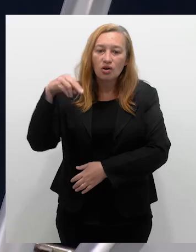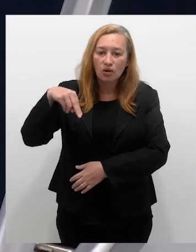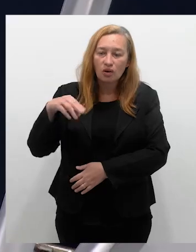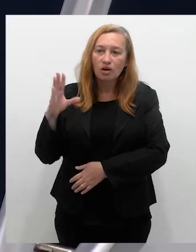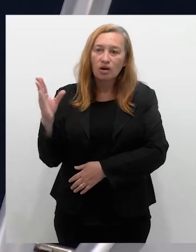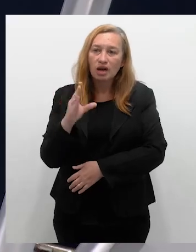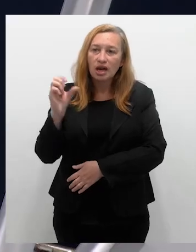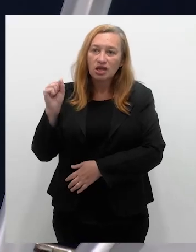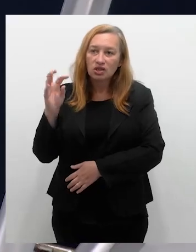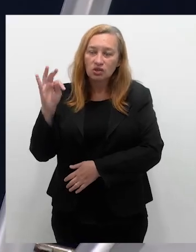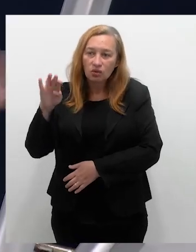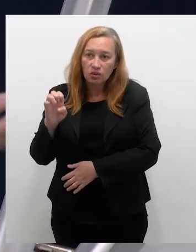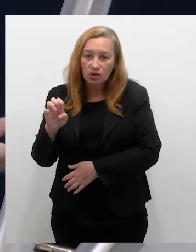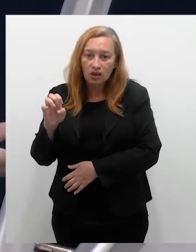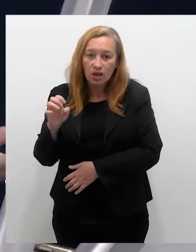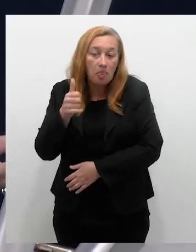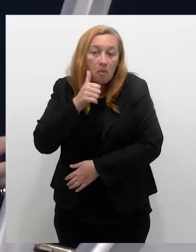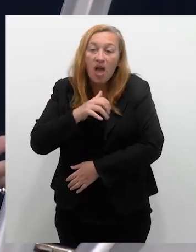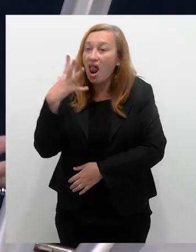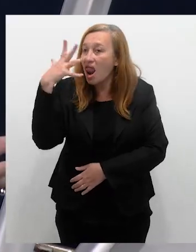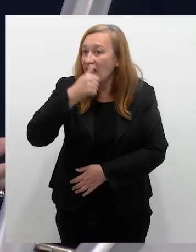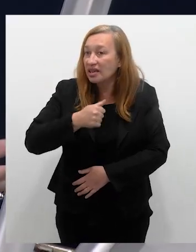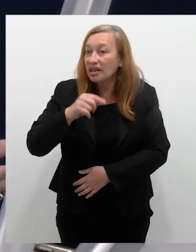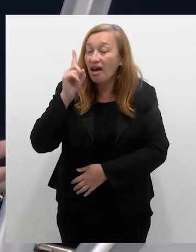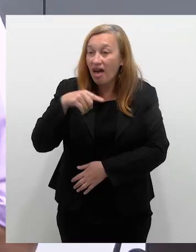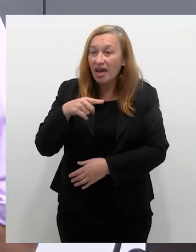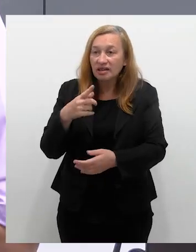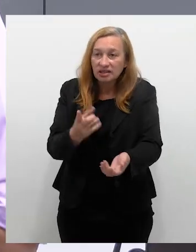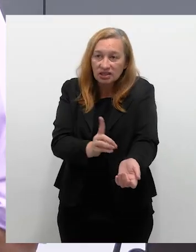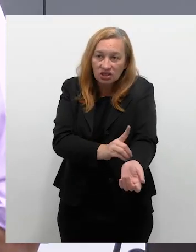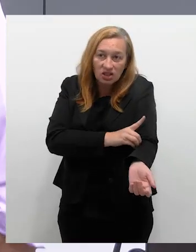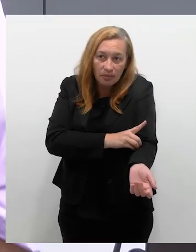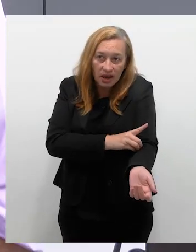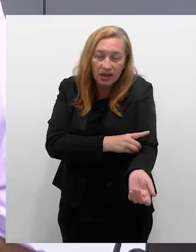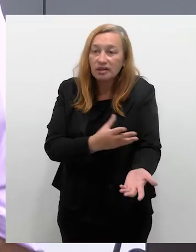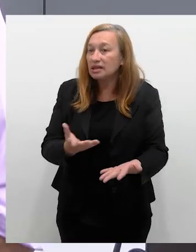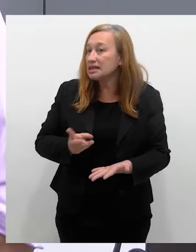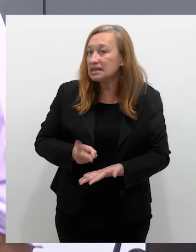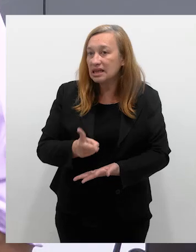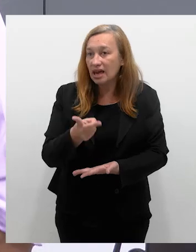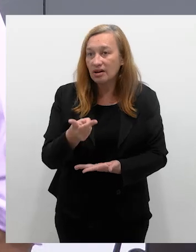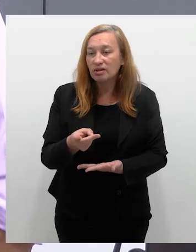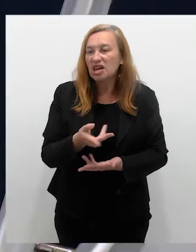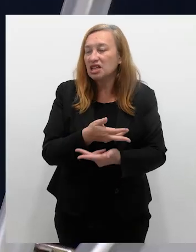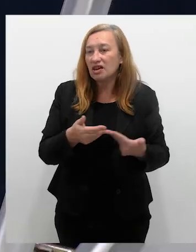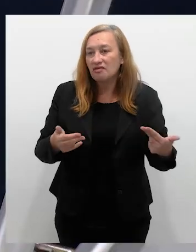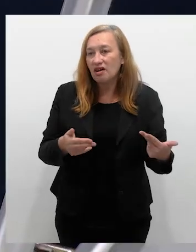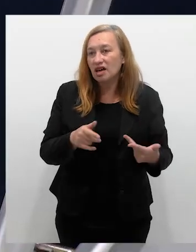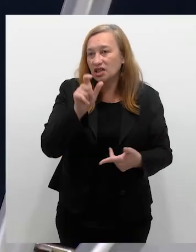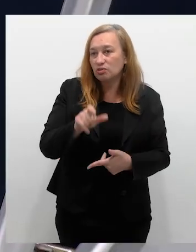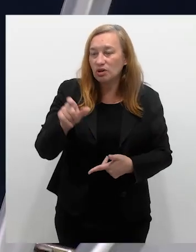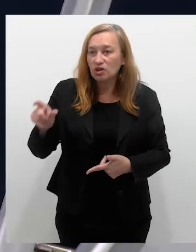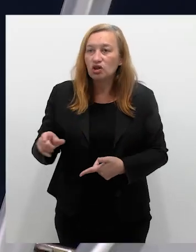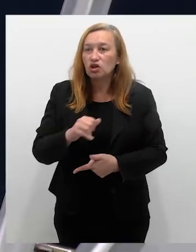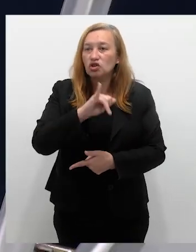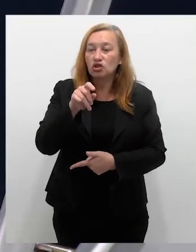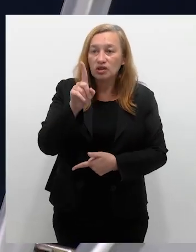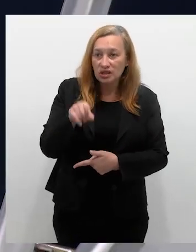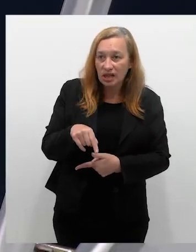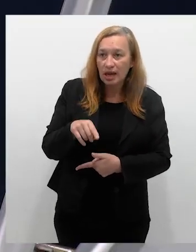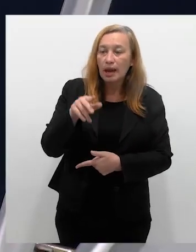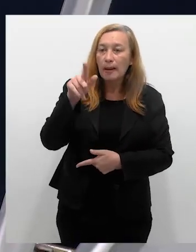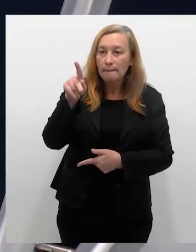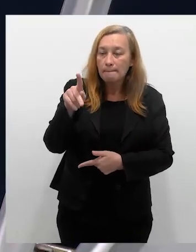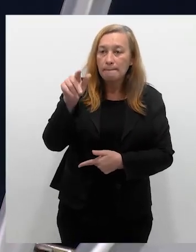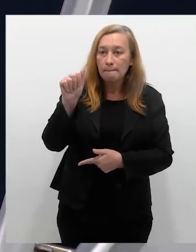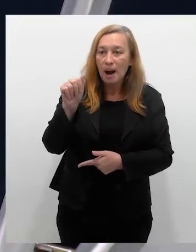mulheres mais lindas, é diabética. E sempre foi, desde aquela época que a gente via. Tem muitas pessoas. O Zé Loreto é